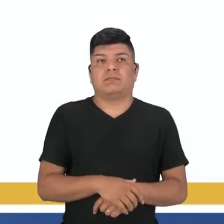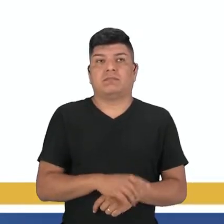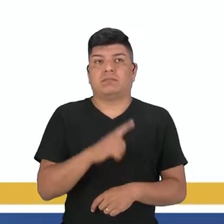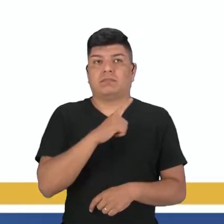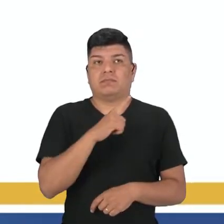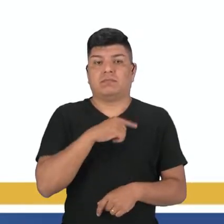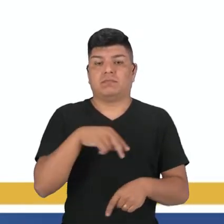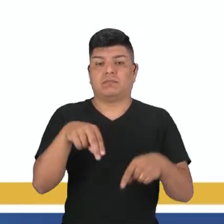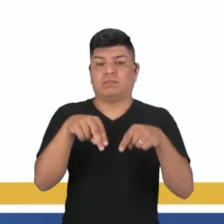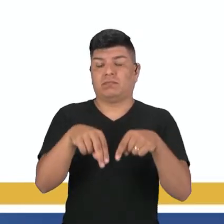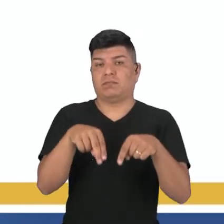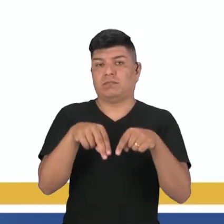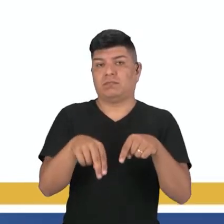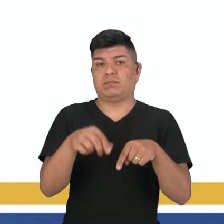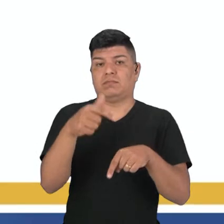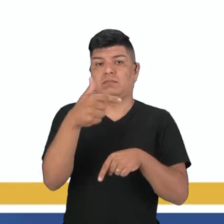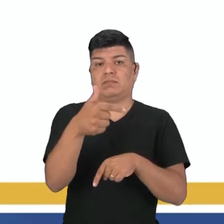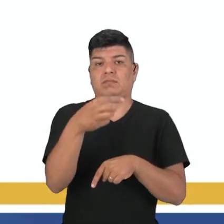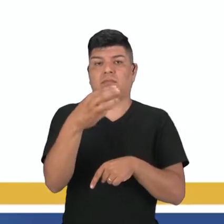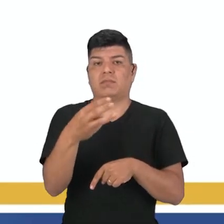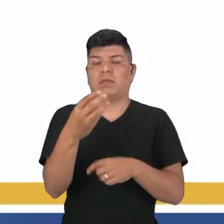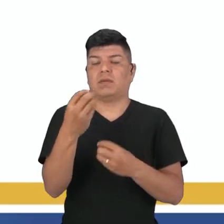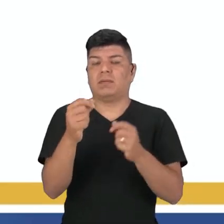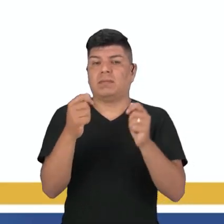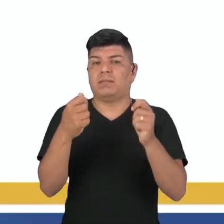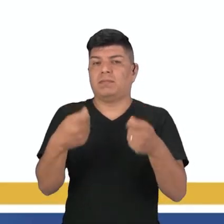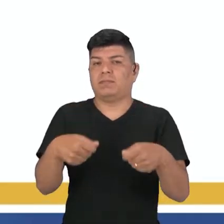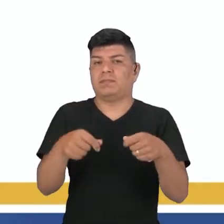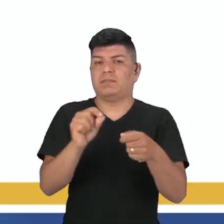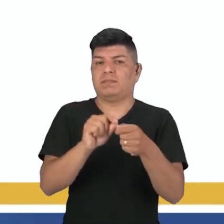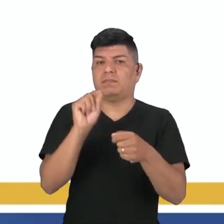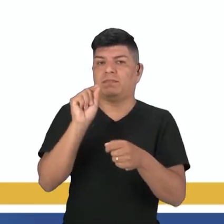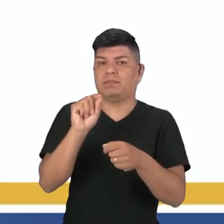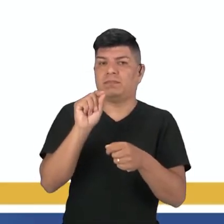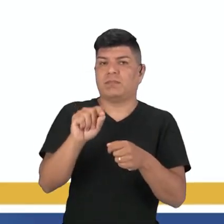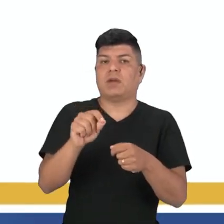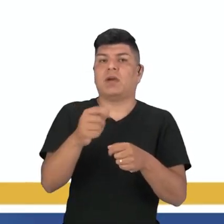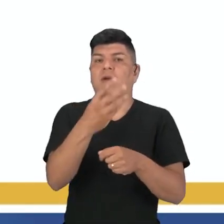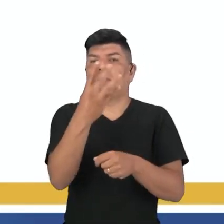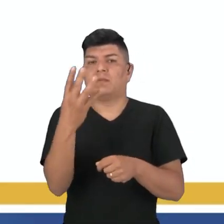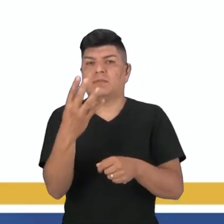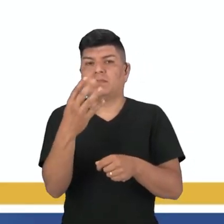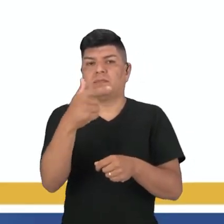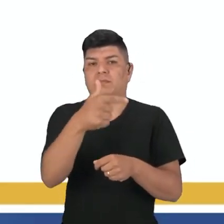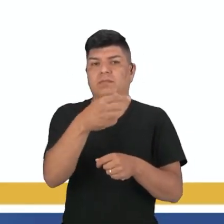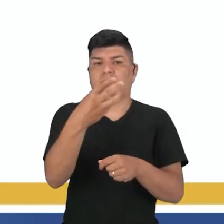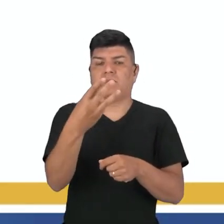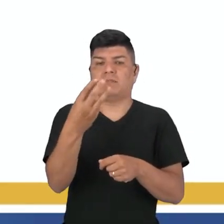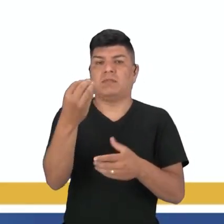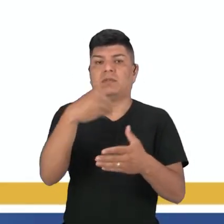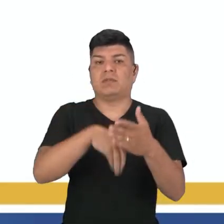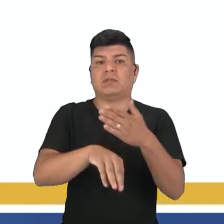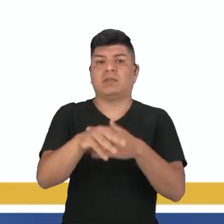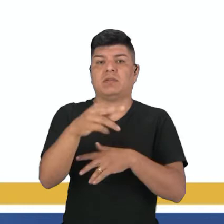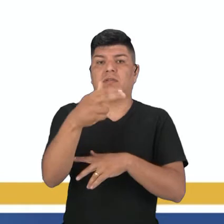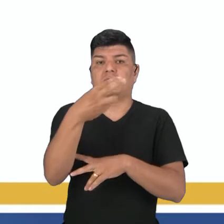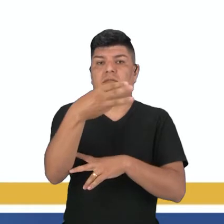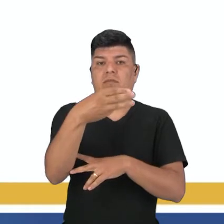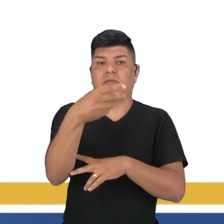dividido para 23. O que nós temos que imaginar? Quantas vezes o 23 ele cabe dentro do